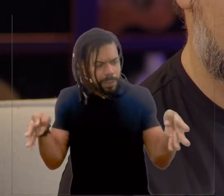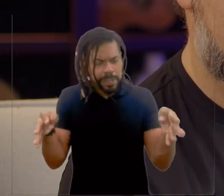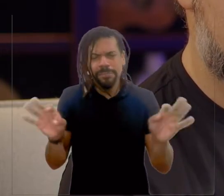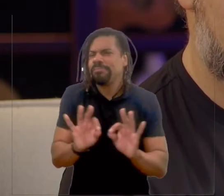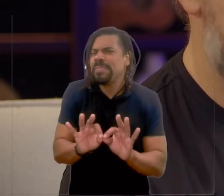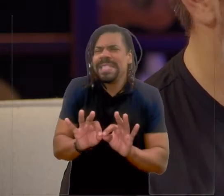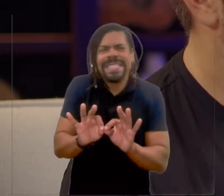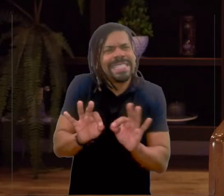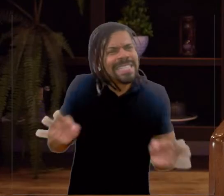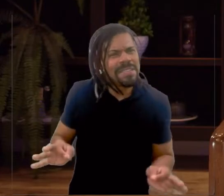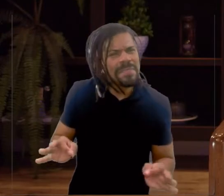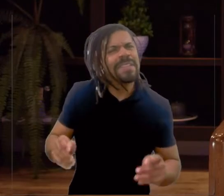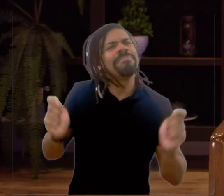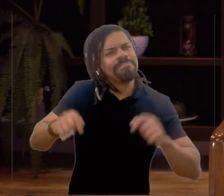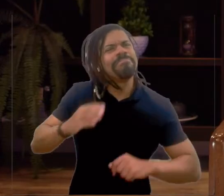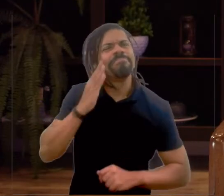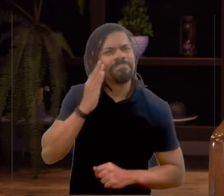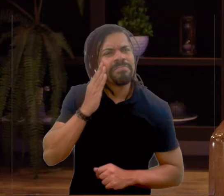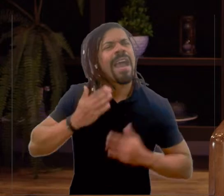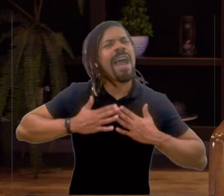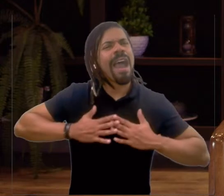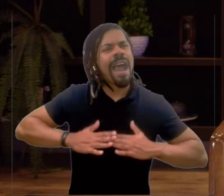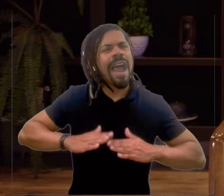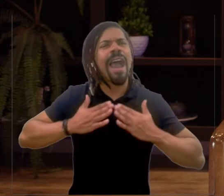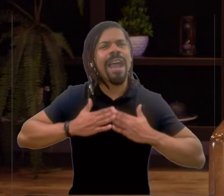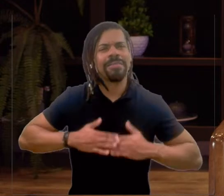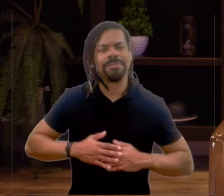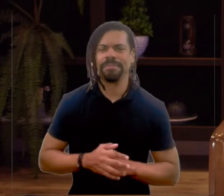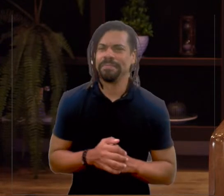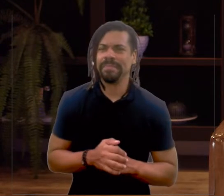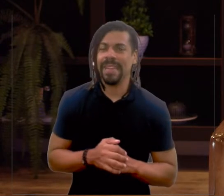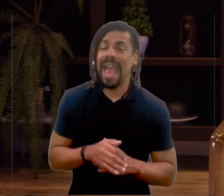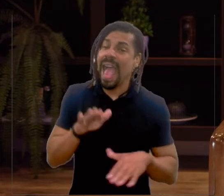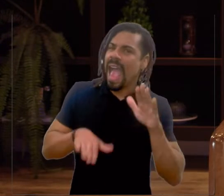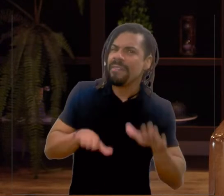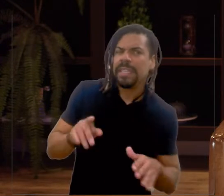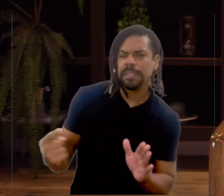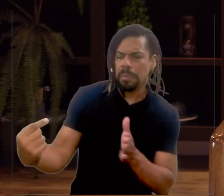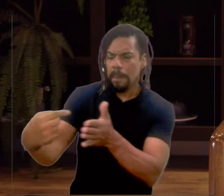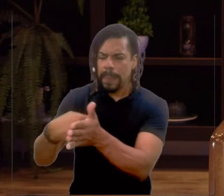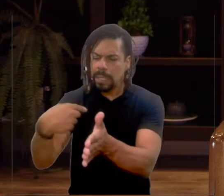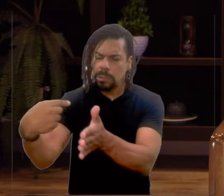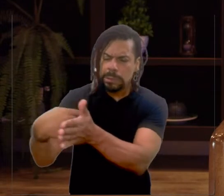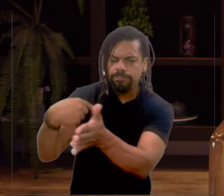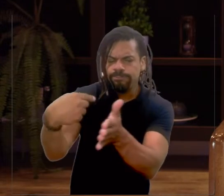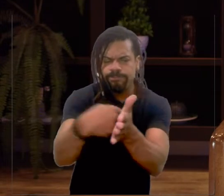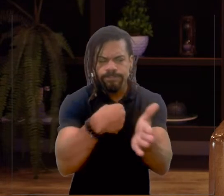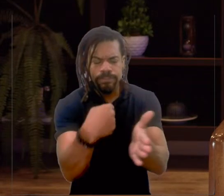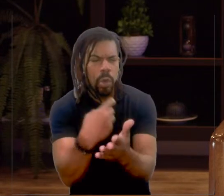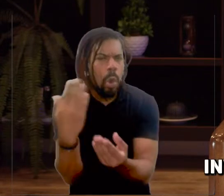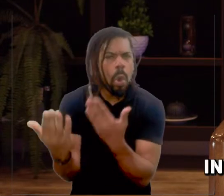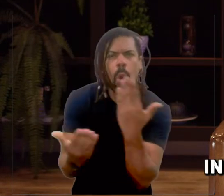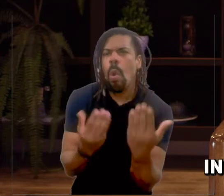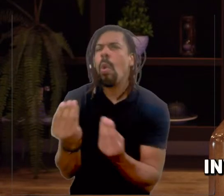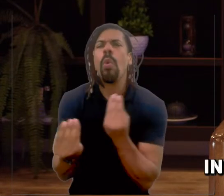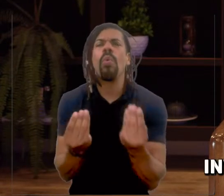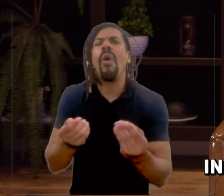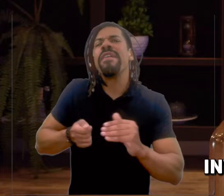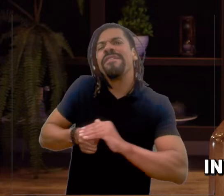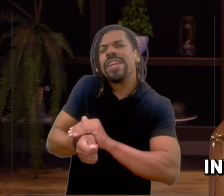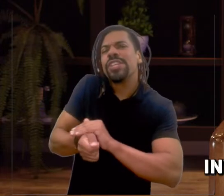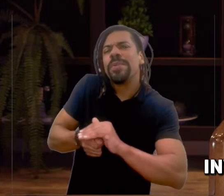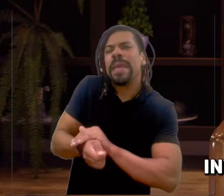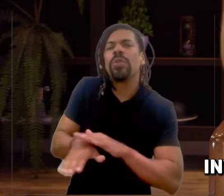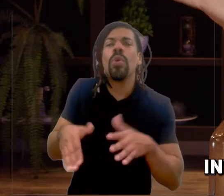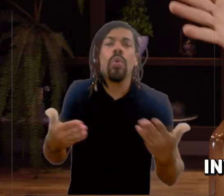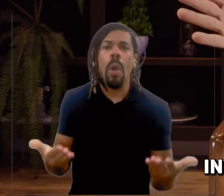faço a minha locação muito simples de fazer muito tranquilo e aí é lógico que talvez você possa perguntar assim Ah André e